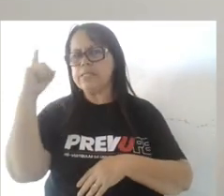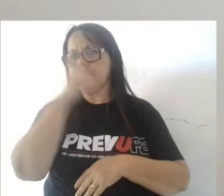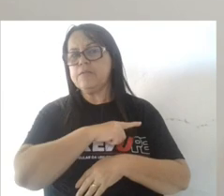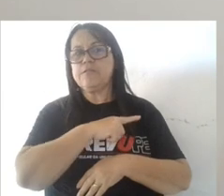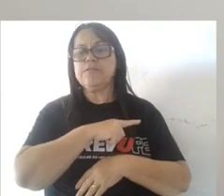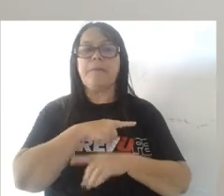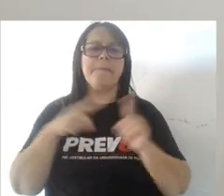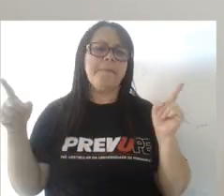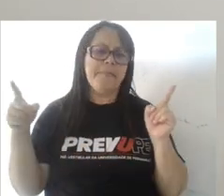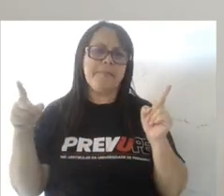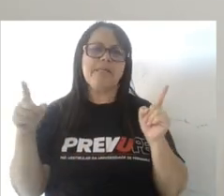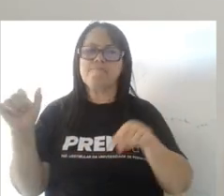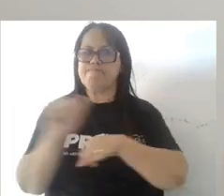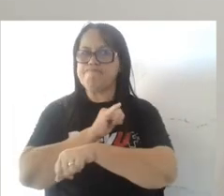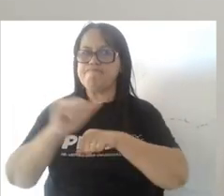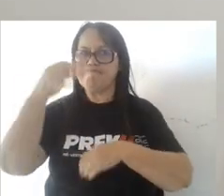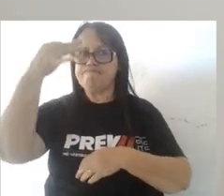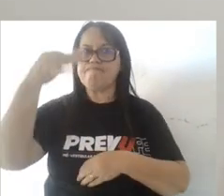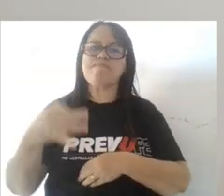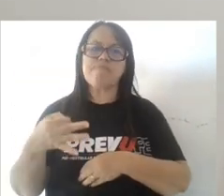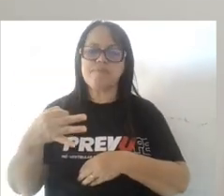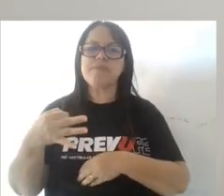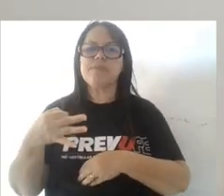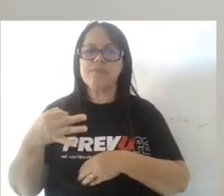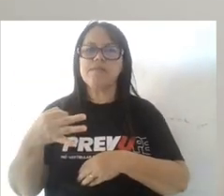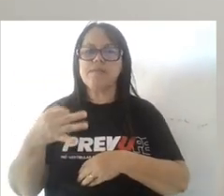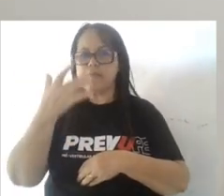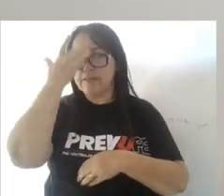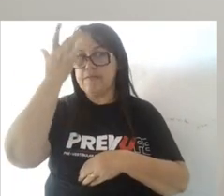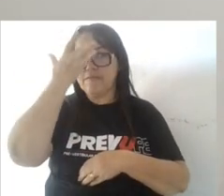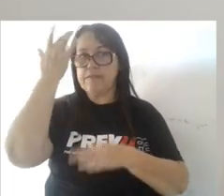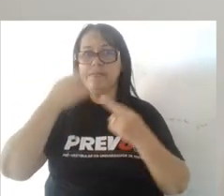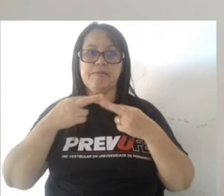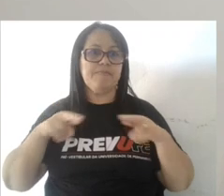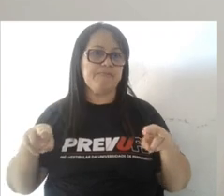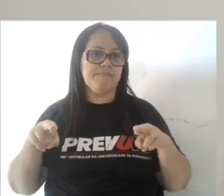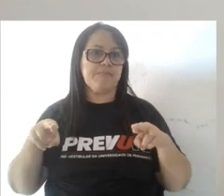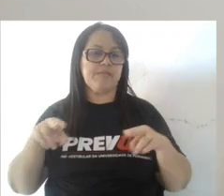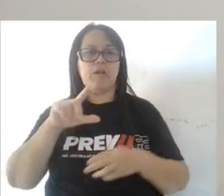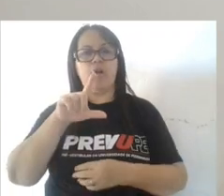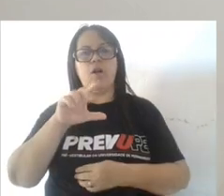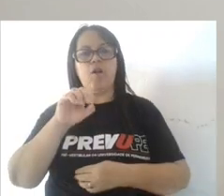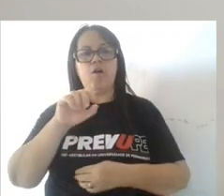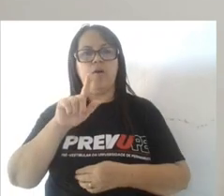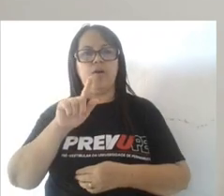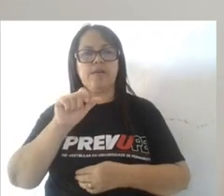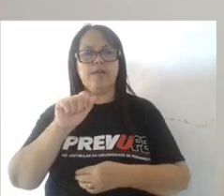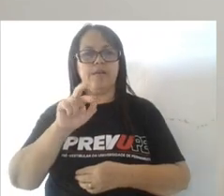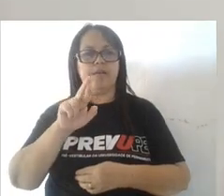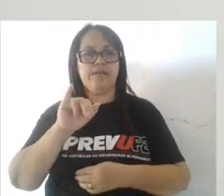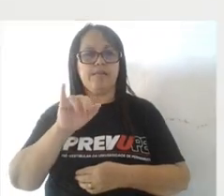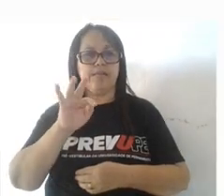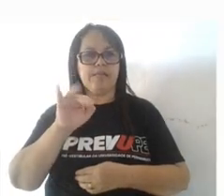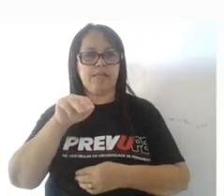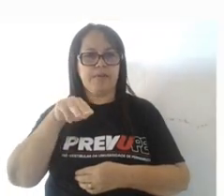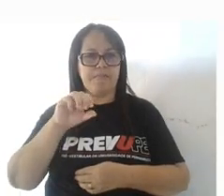que pode parecer complicado, mas que, com as estratégias certas, fica muito mais fácil de resolver, que são os